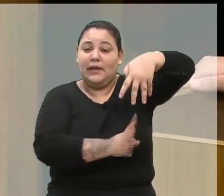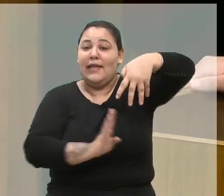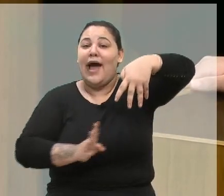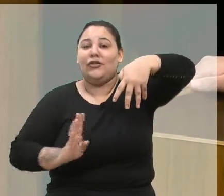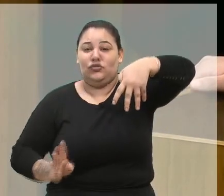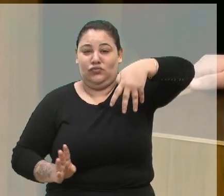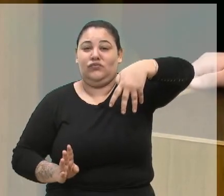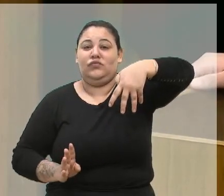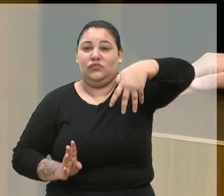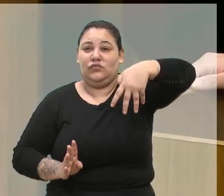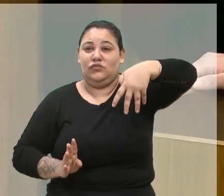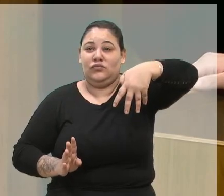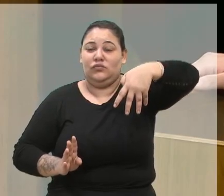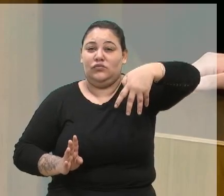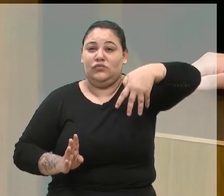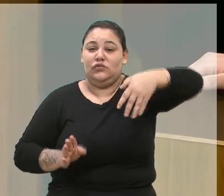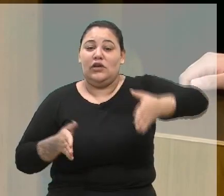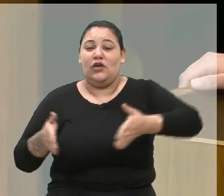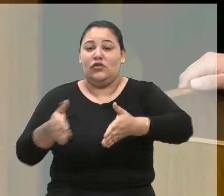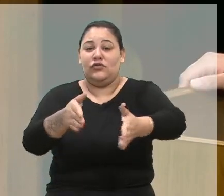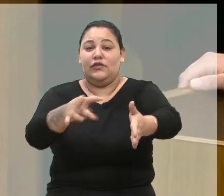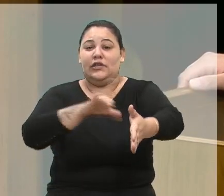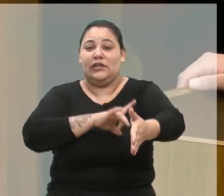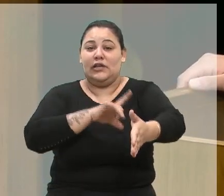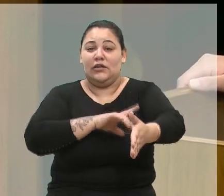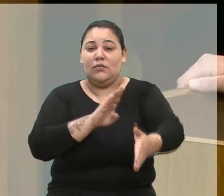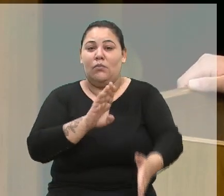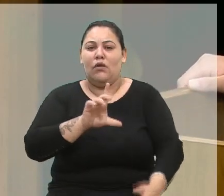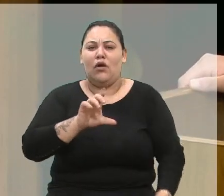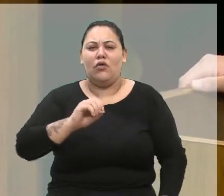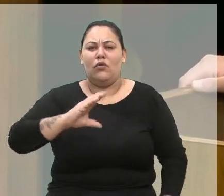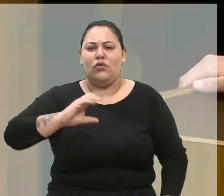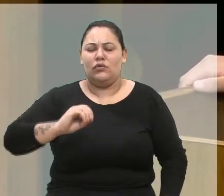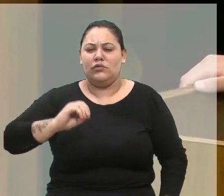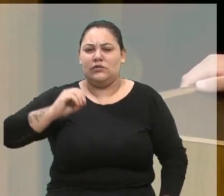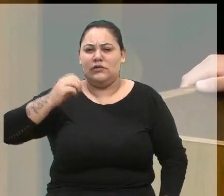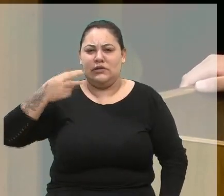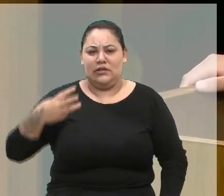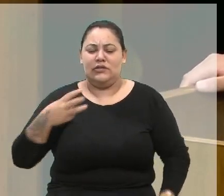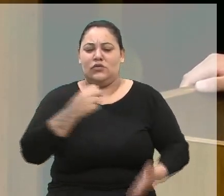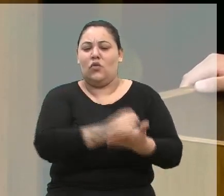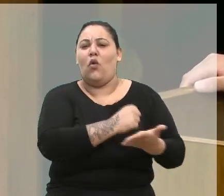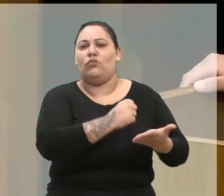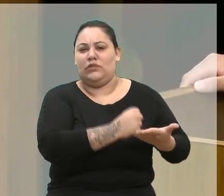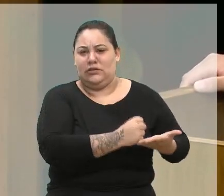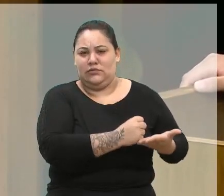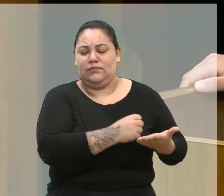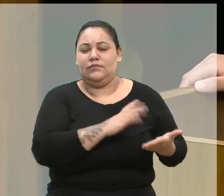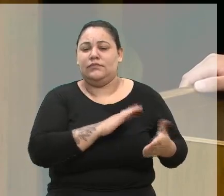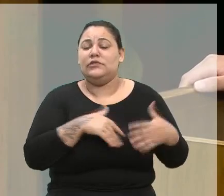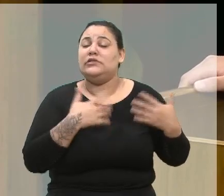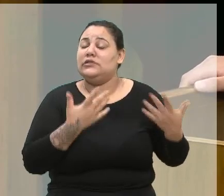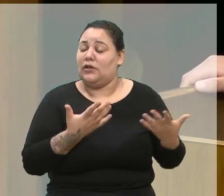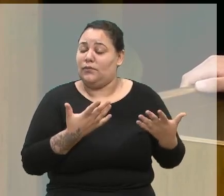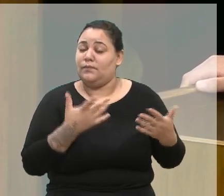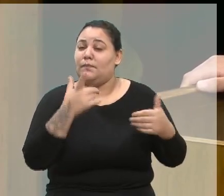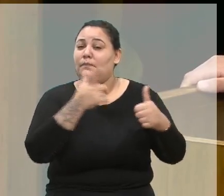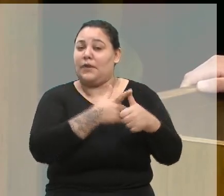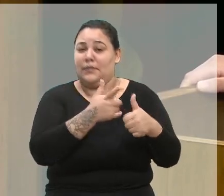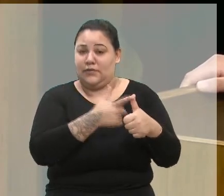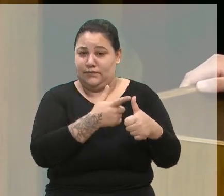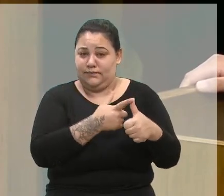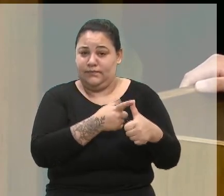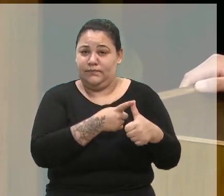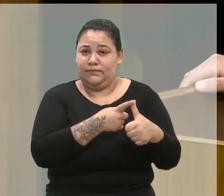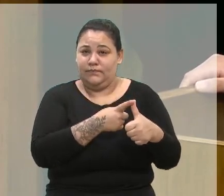compõem o bloco 3 no contrato de concessão. Então, em primeiro lugar,